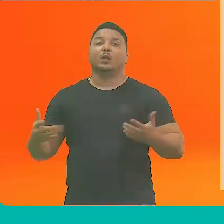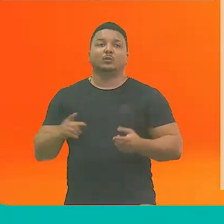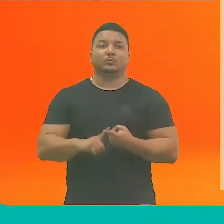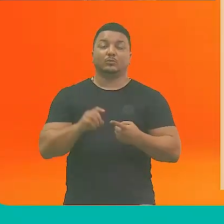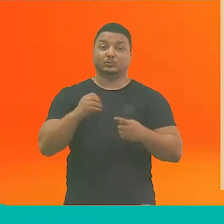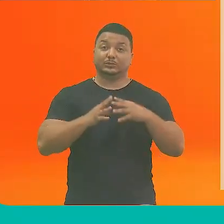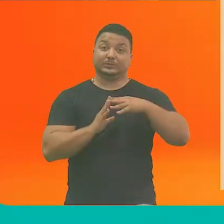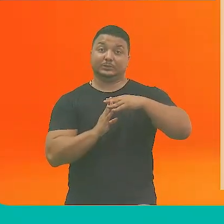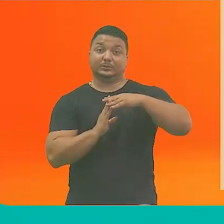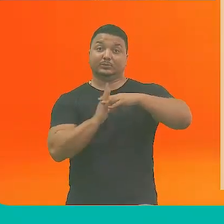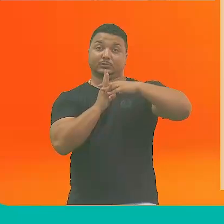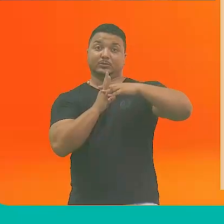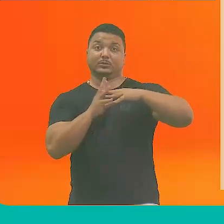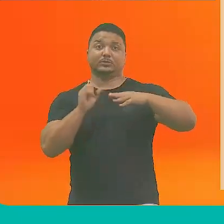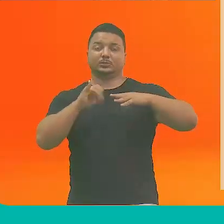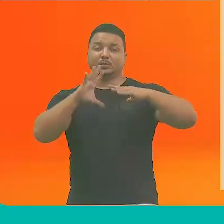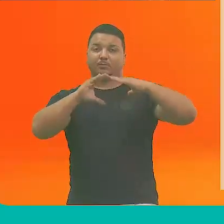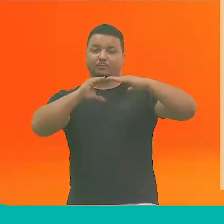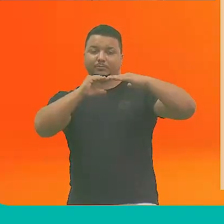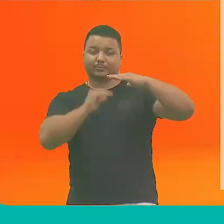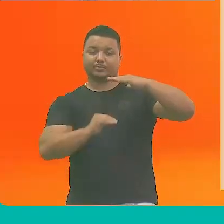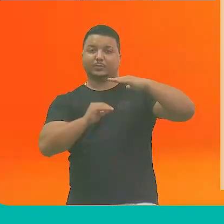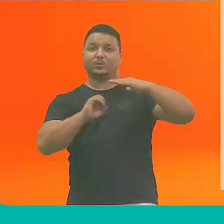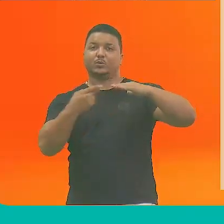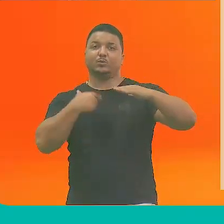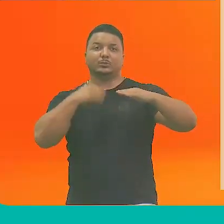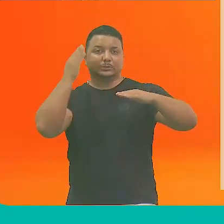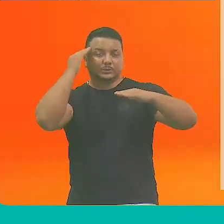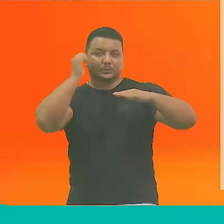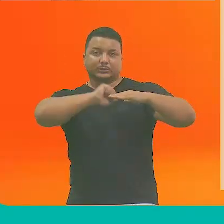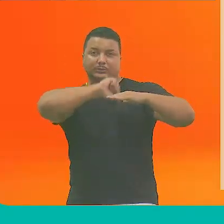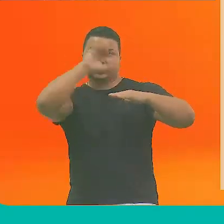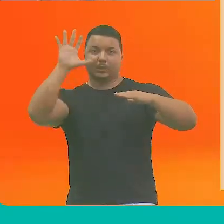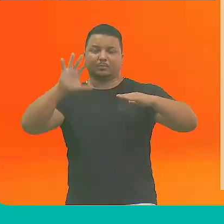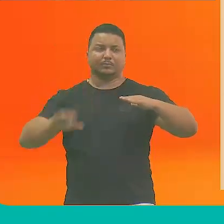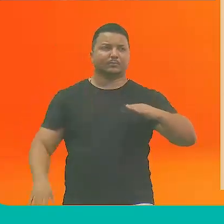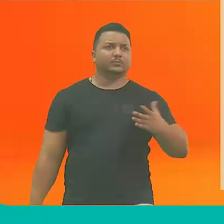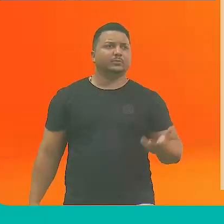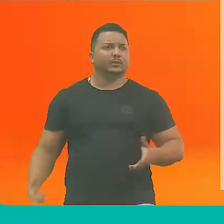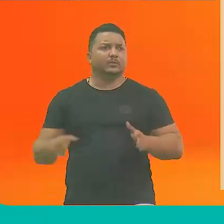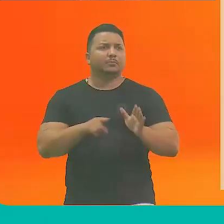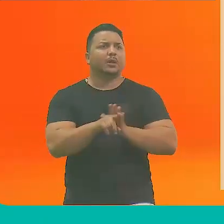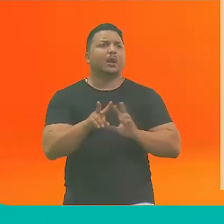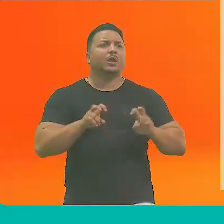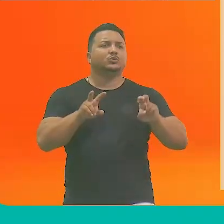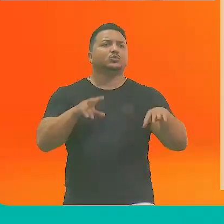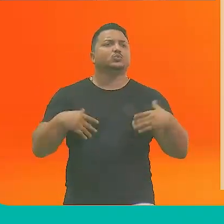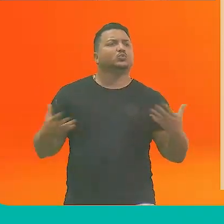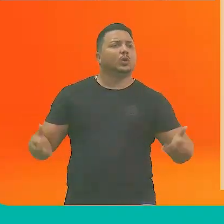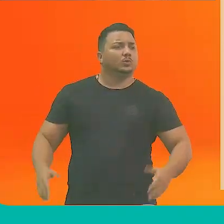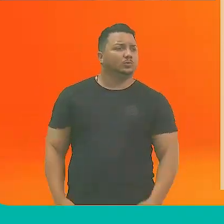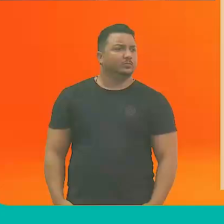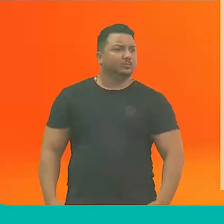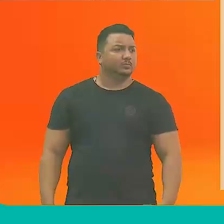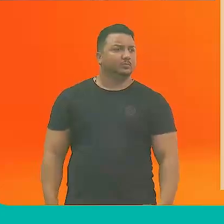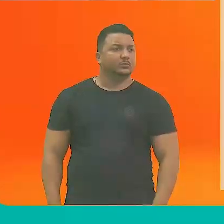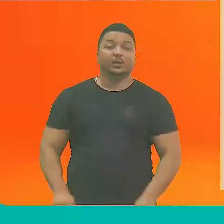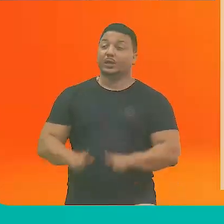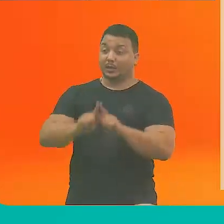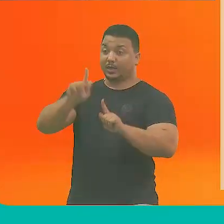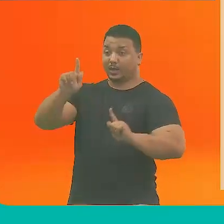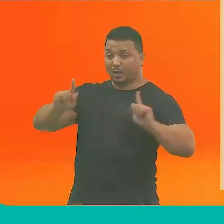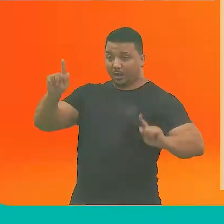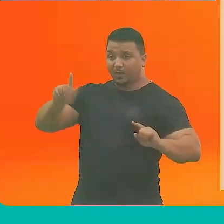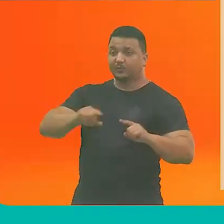extrapolação, interpolação e interpretação. Galera, essa competência ela fala de quê então? De gráficos